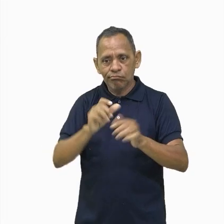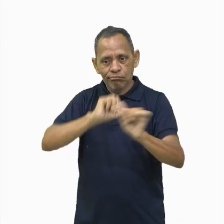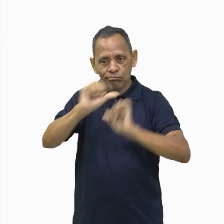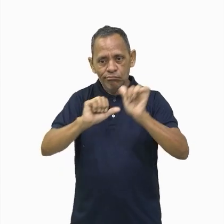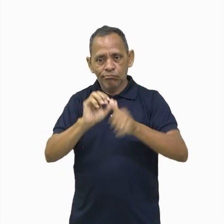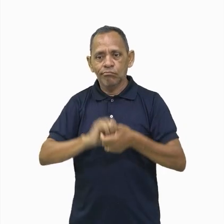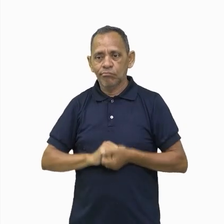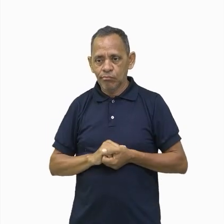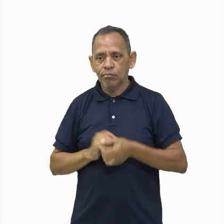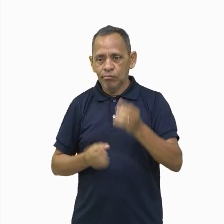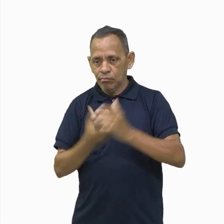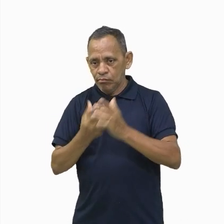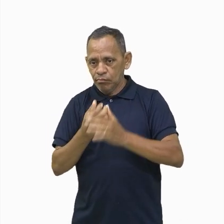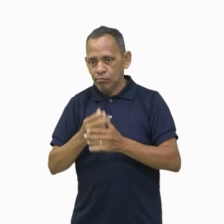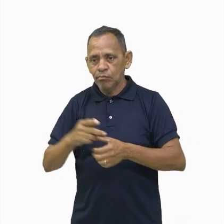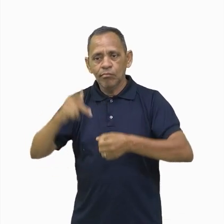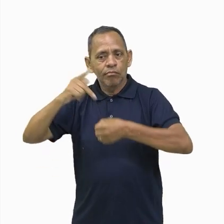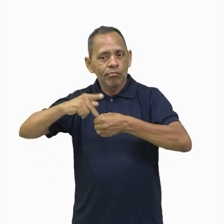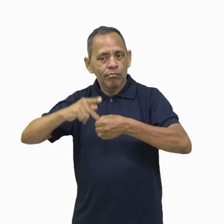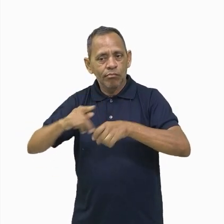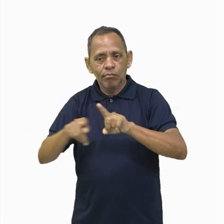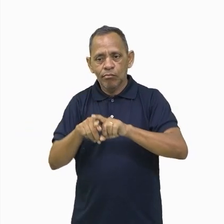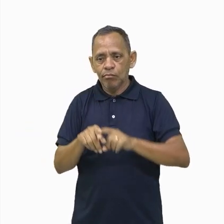atingiu aí uma marca de